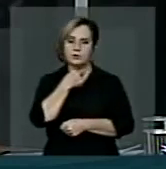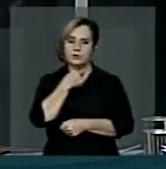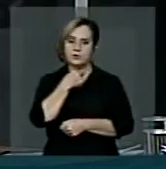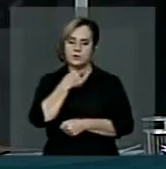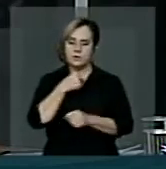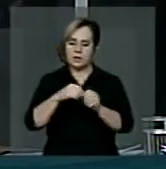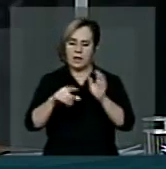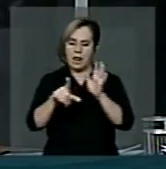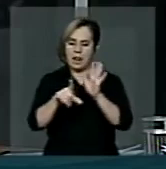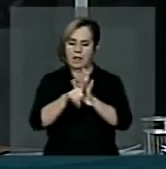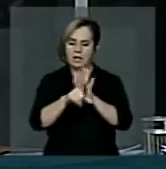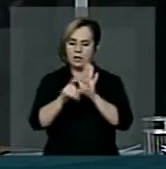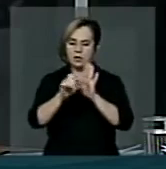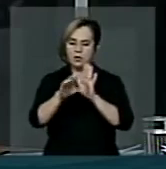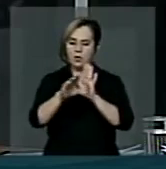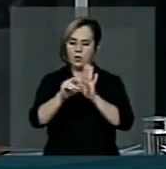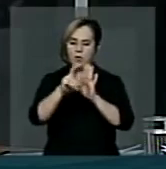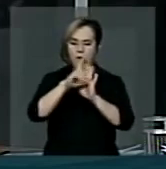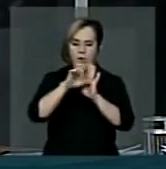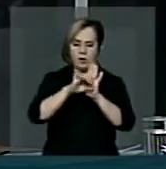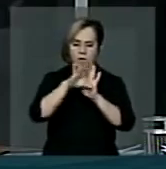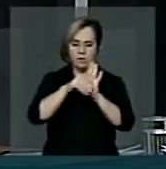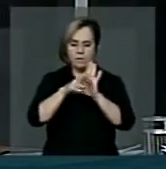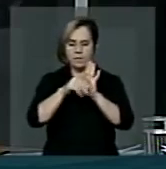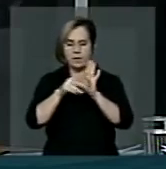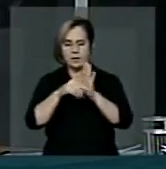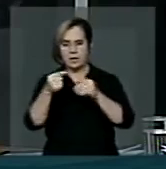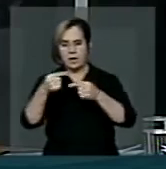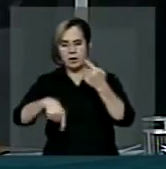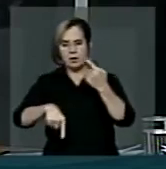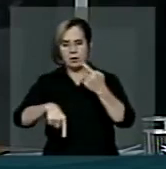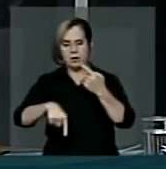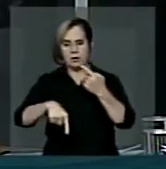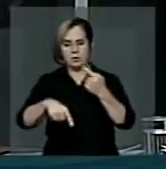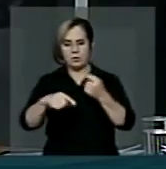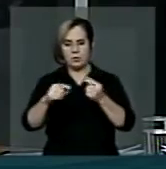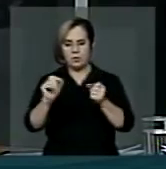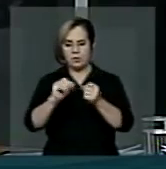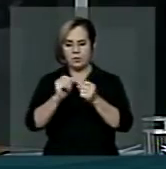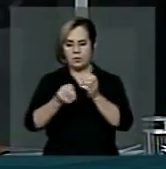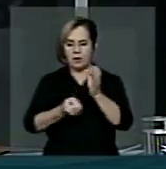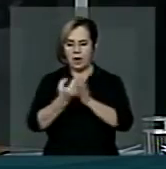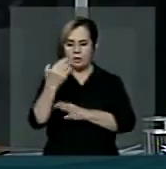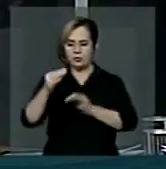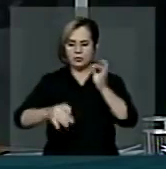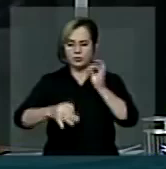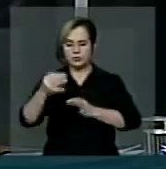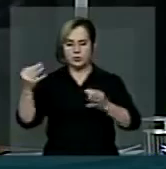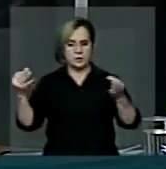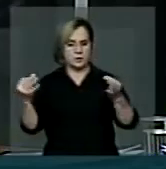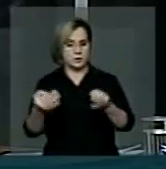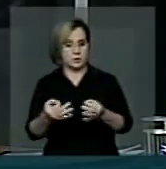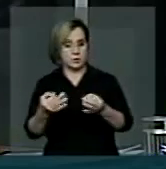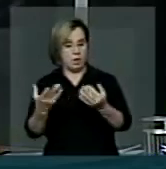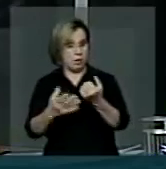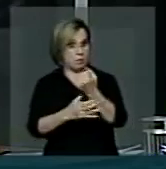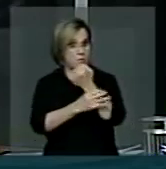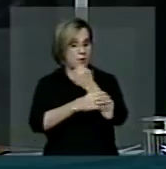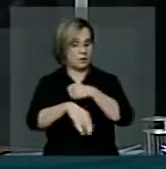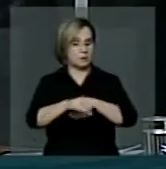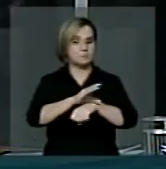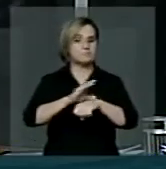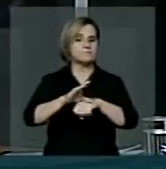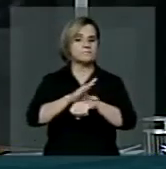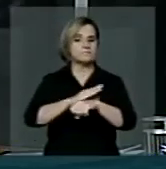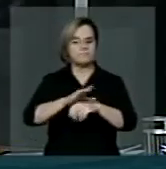lei ou emenda que afete o ato jurídico perfeito, uma garantia constitucional